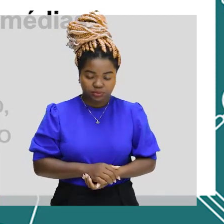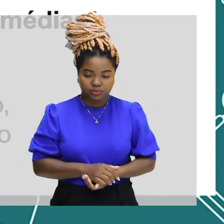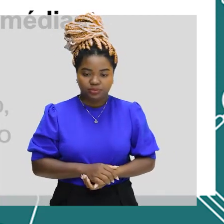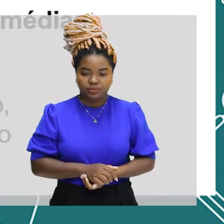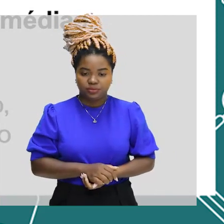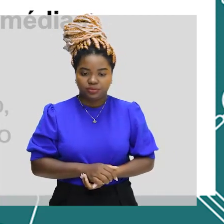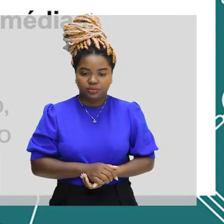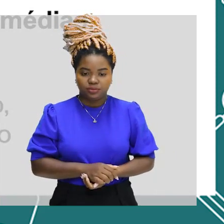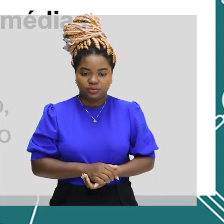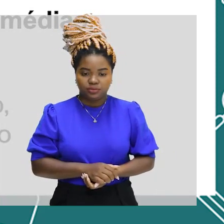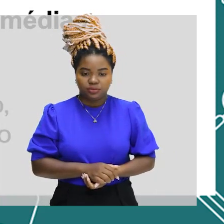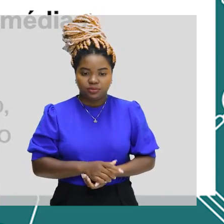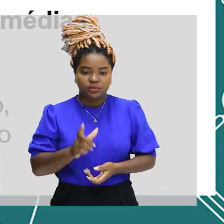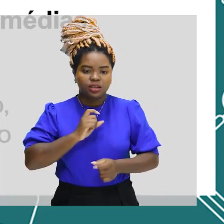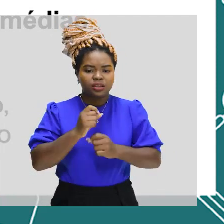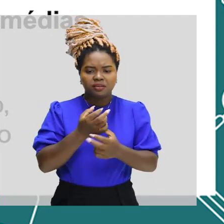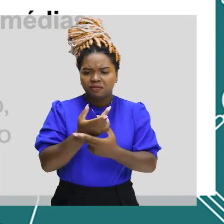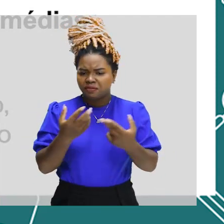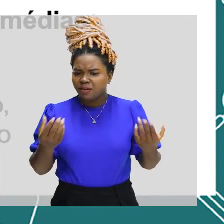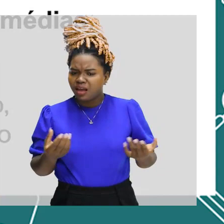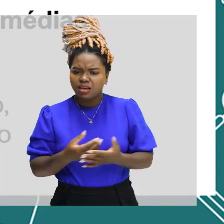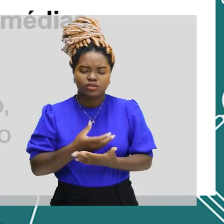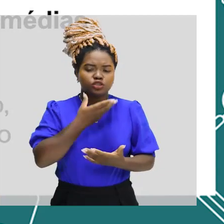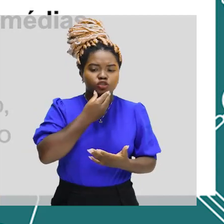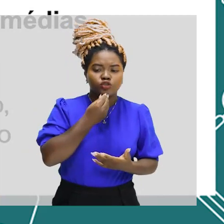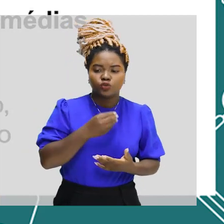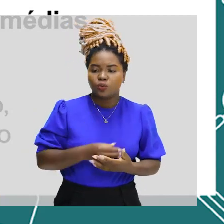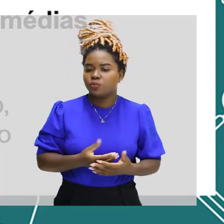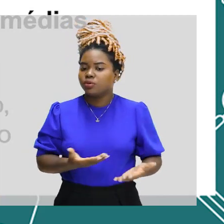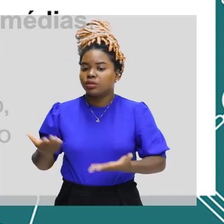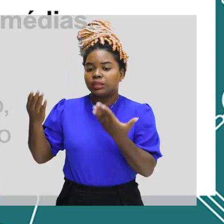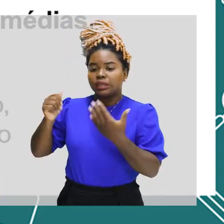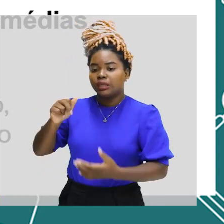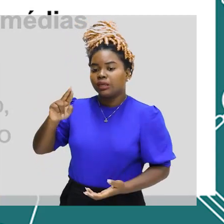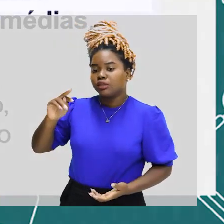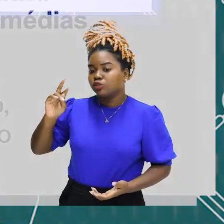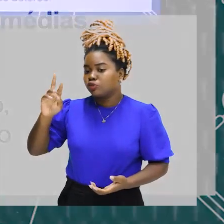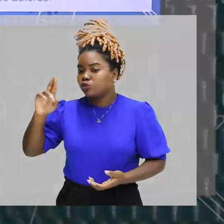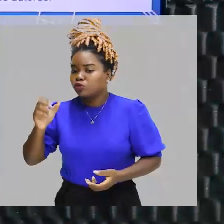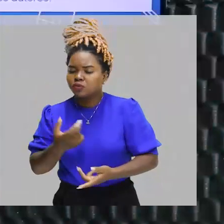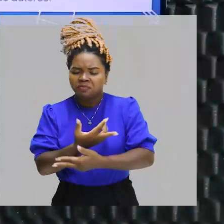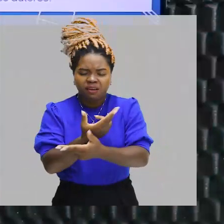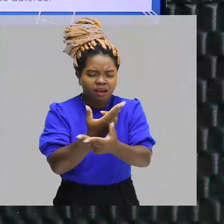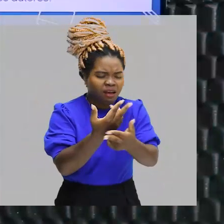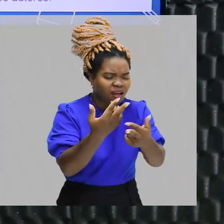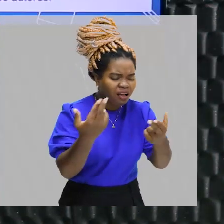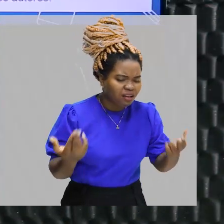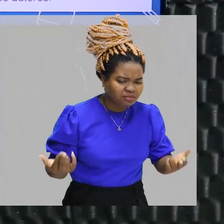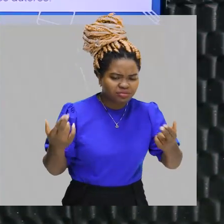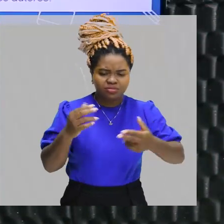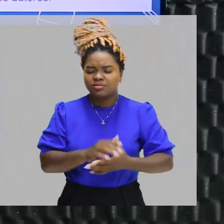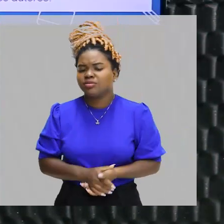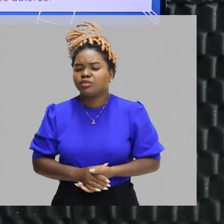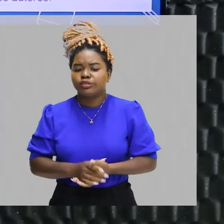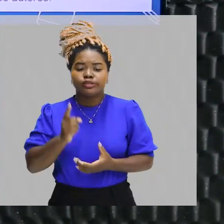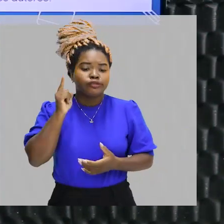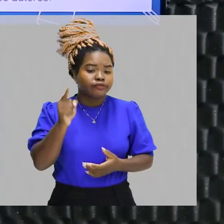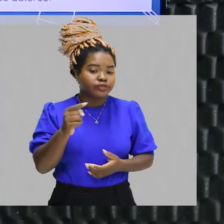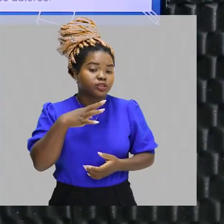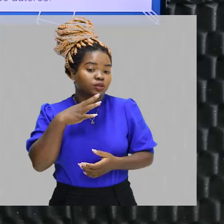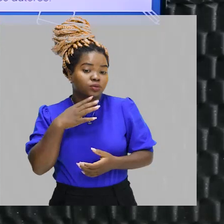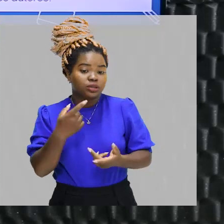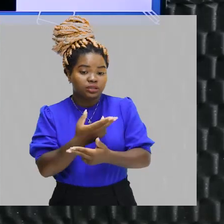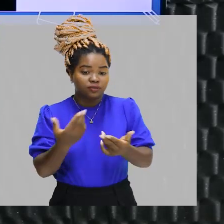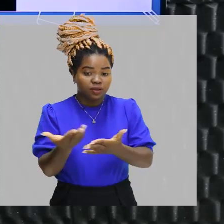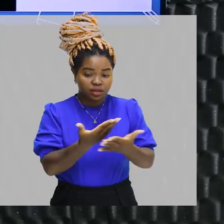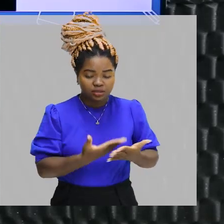imitar. Shakespeare, Brecht, Stanislavski, Arthur Azevedo, Martins Pena, Grotowski, Arrabal, todos os nomes que a gente já citou aqui em várias